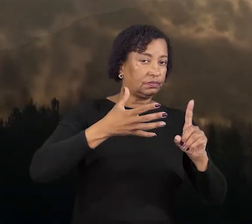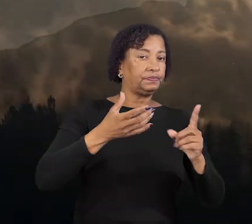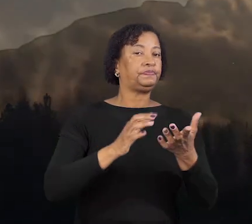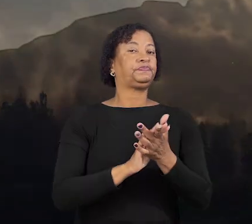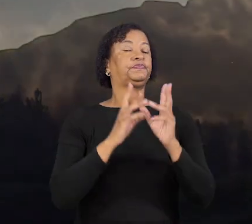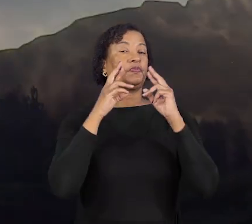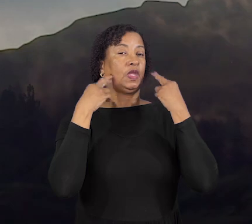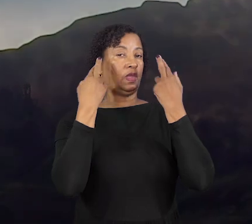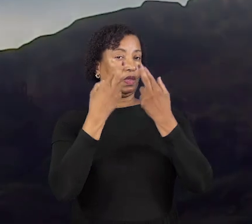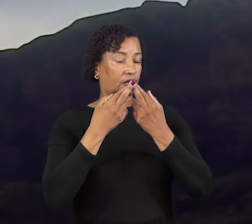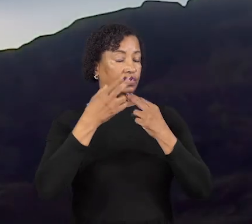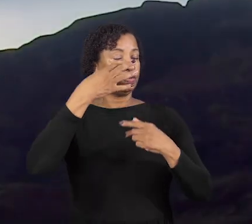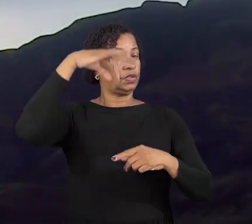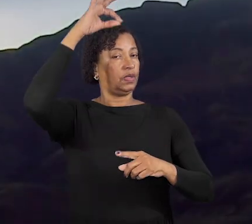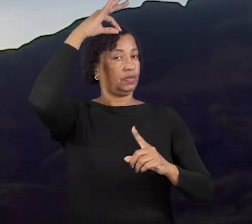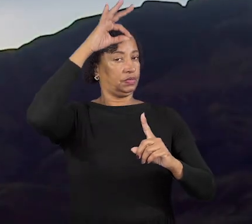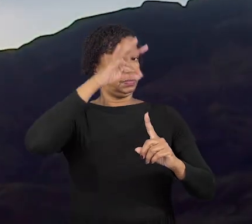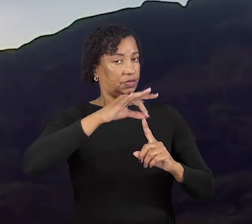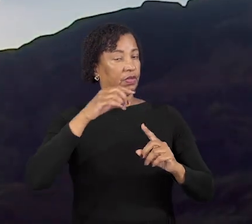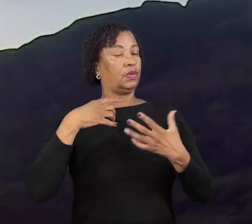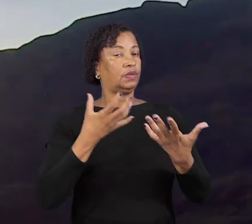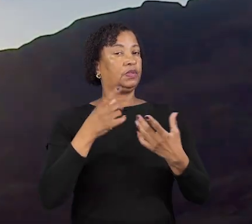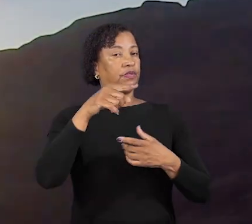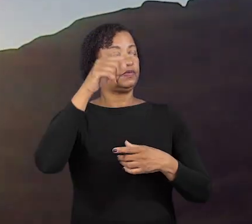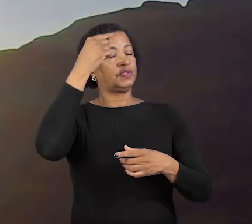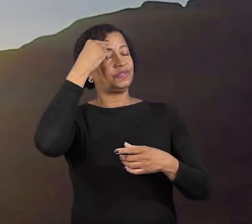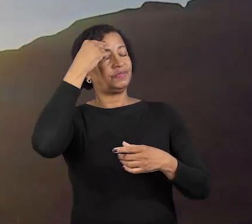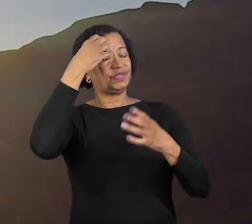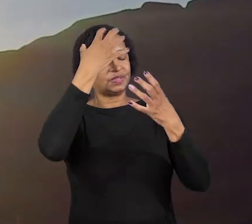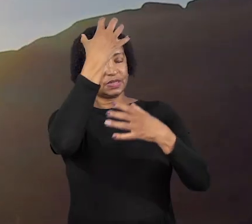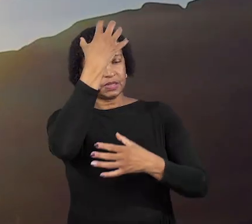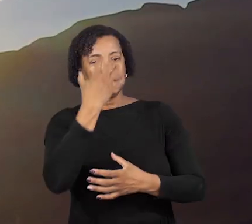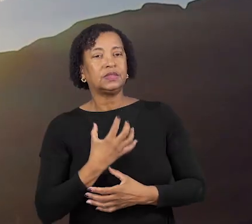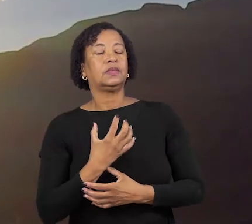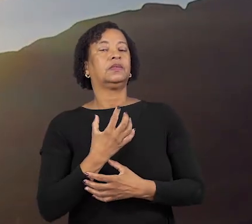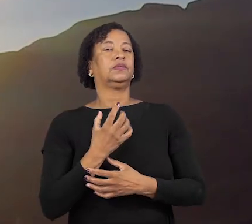espiritual. Eu gostaria que você pensasse